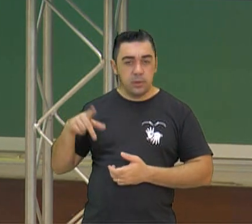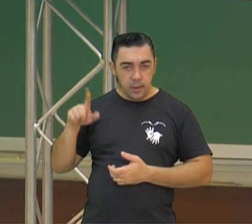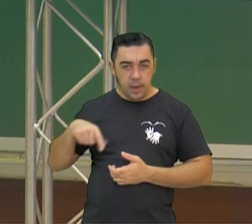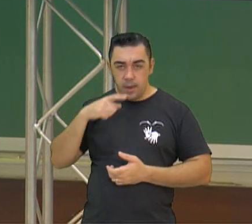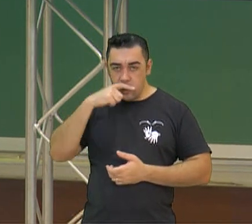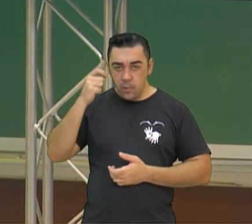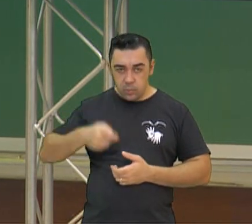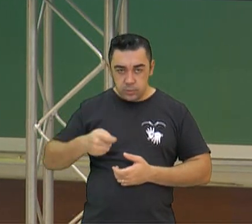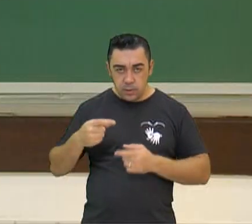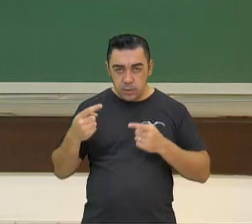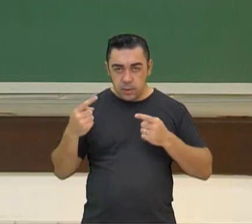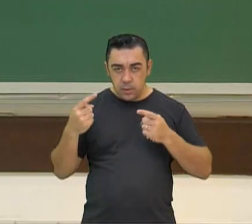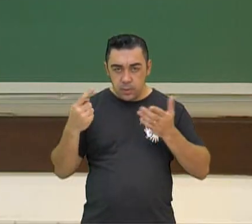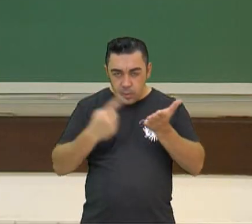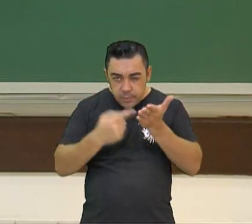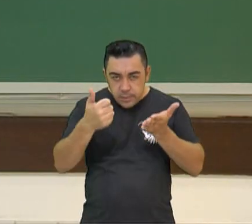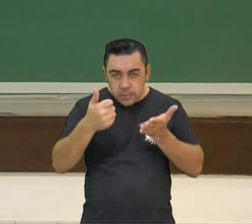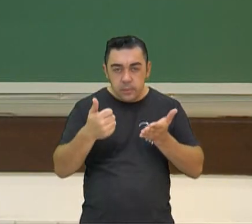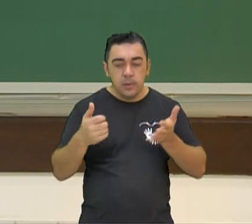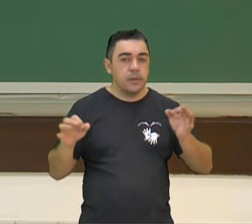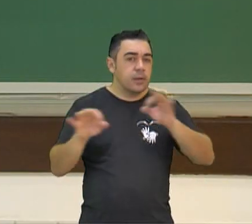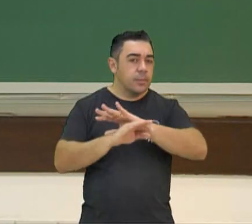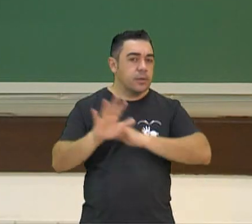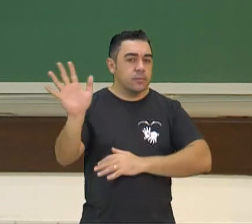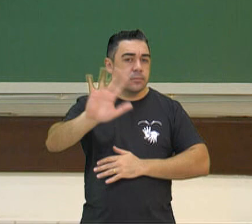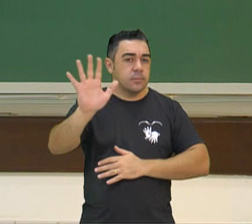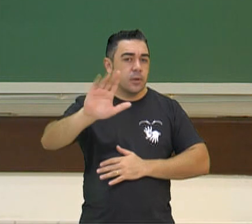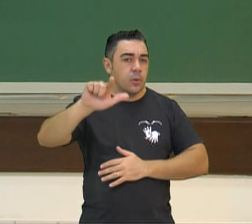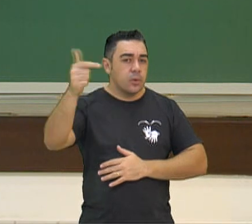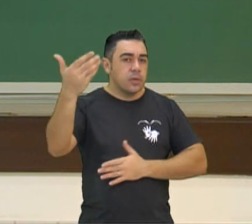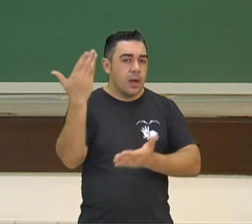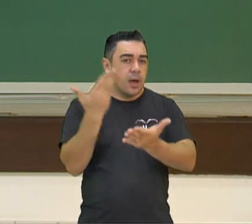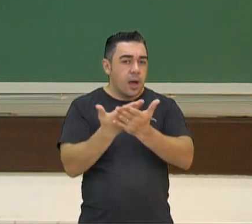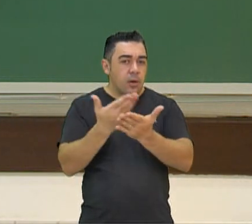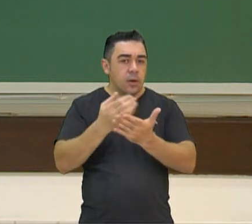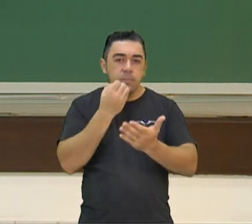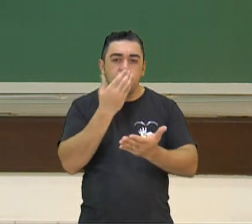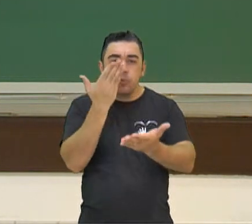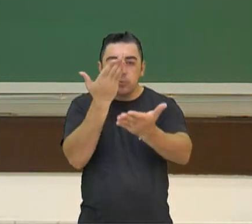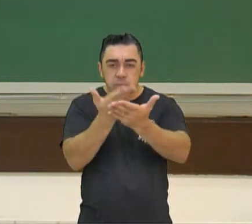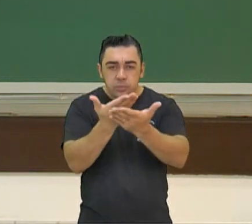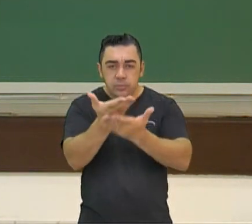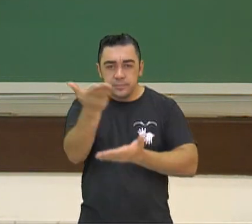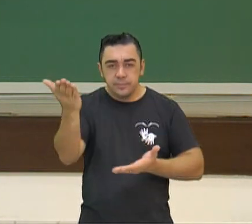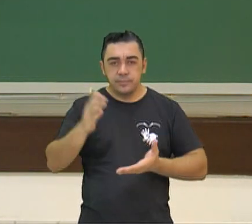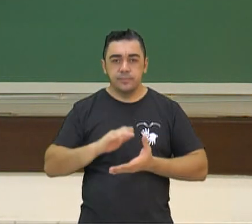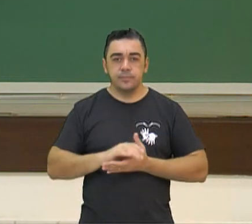Combinado? Fechamos a conta então, até a próxima aula e bons estudos!